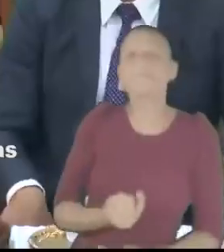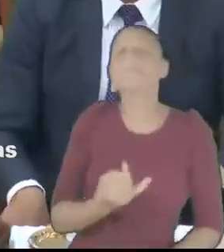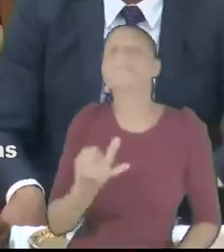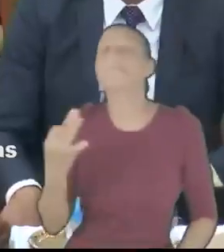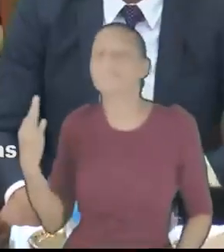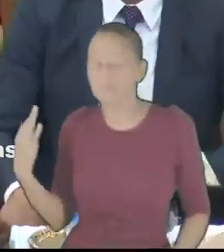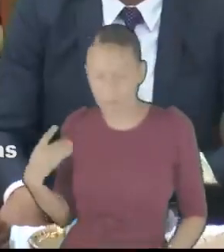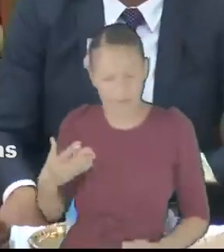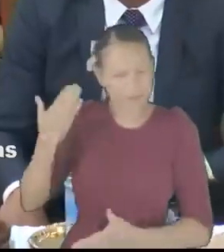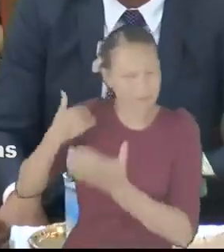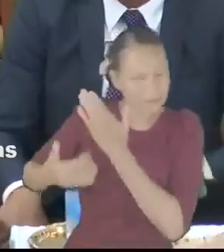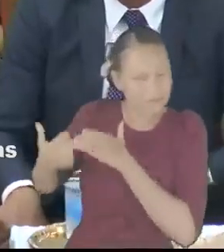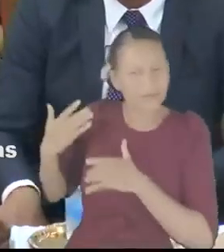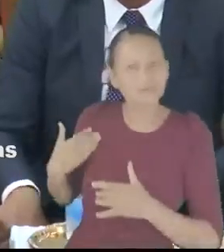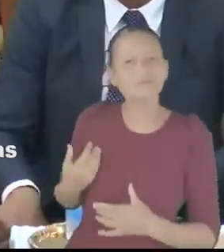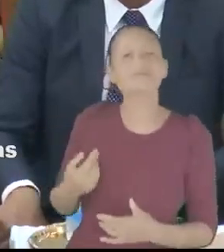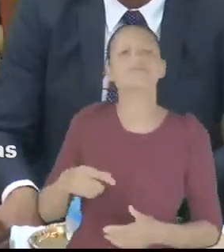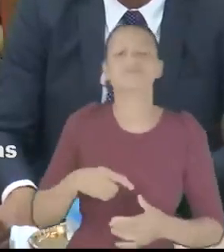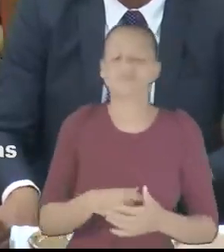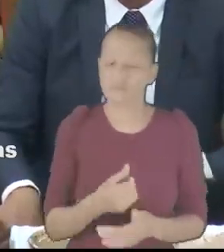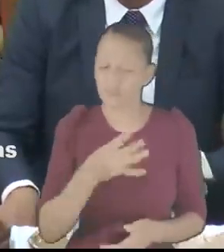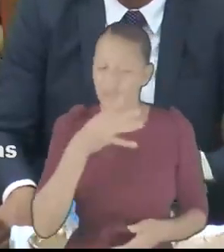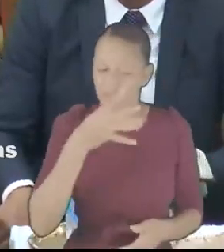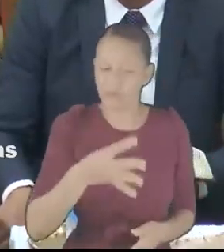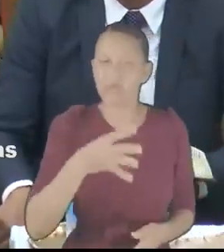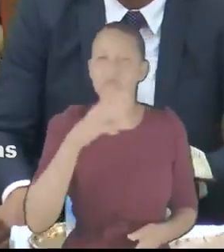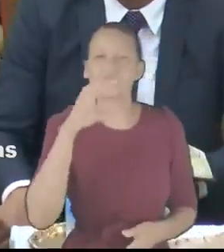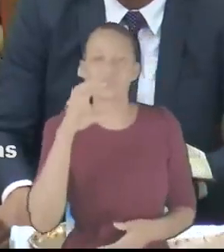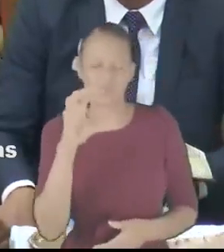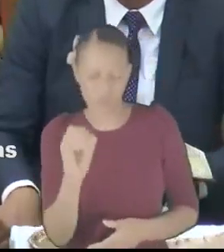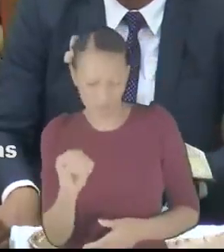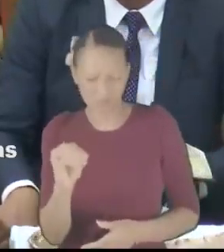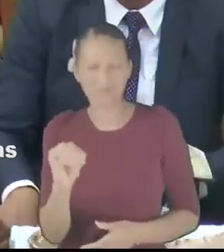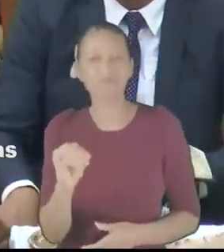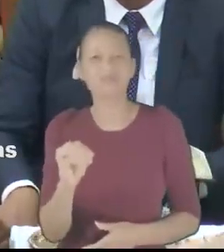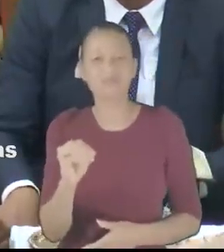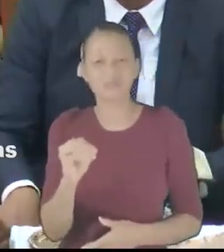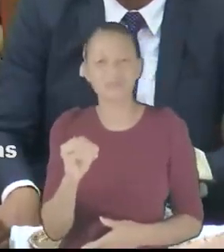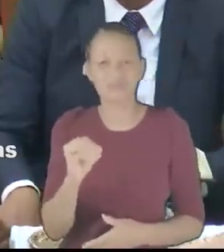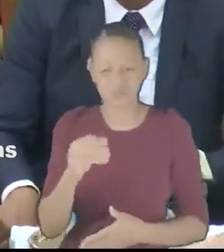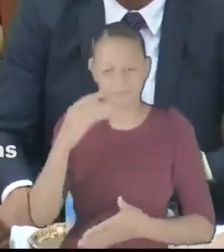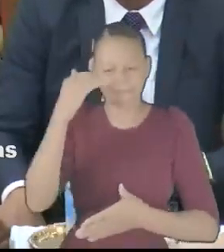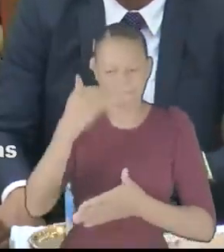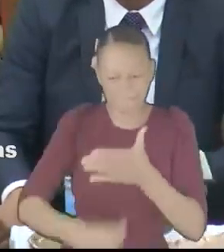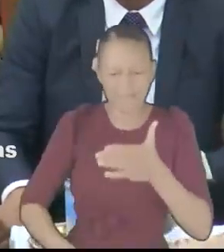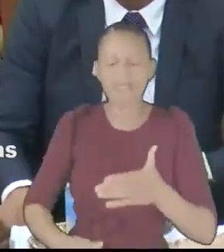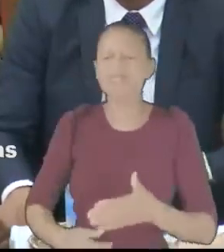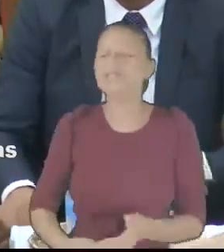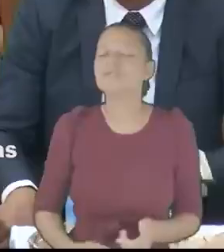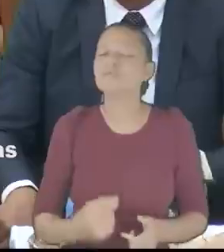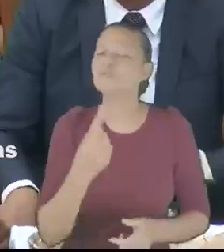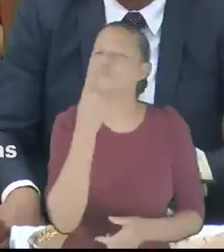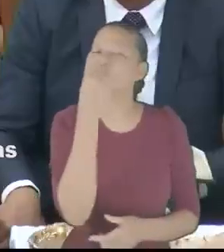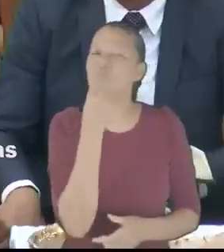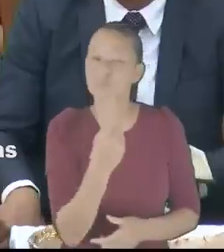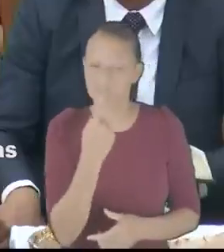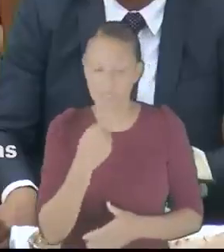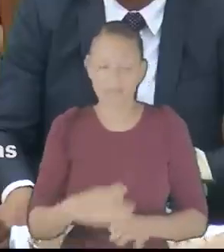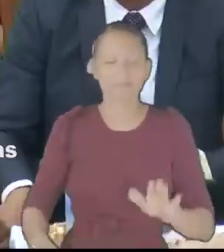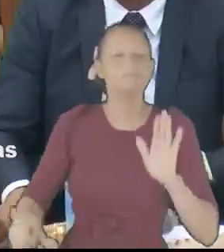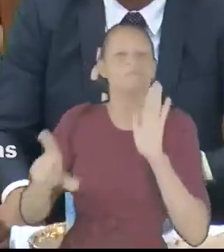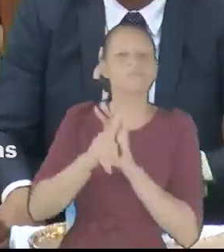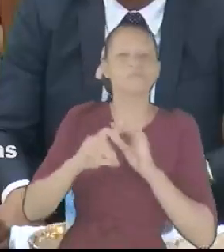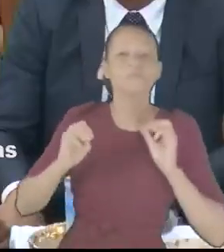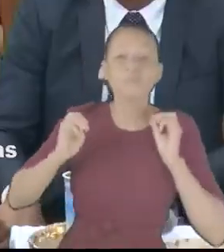a pessoa levava? Era 40 chibatadas menos uma, que era quanto a lei de Moisés